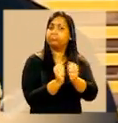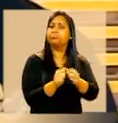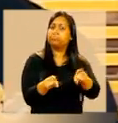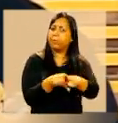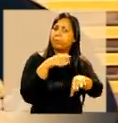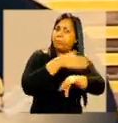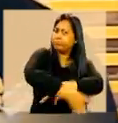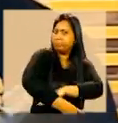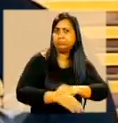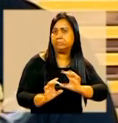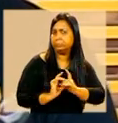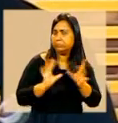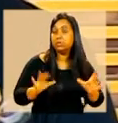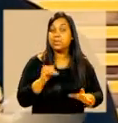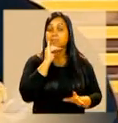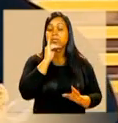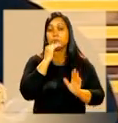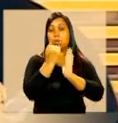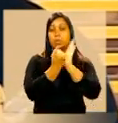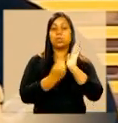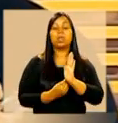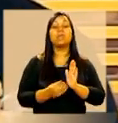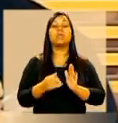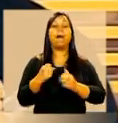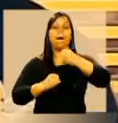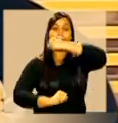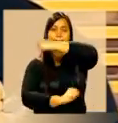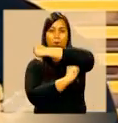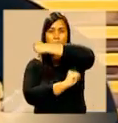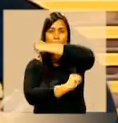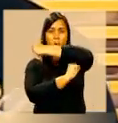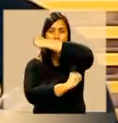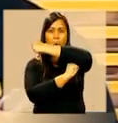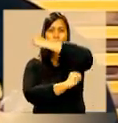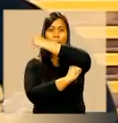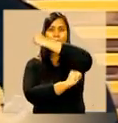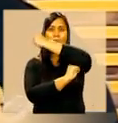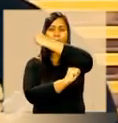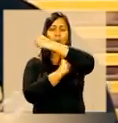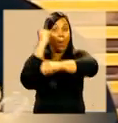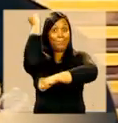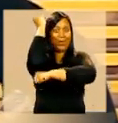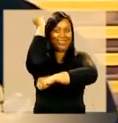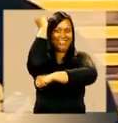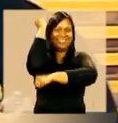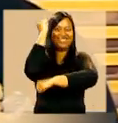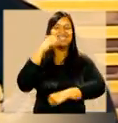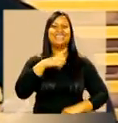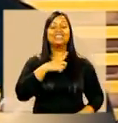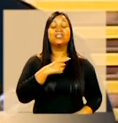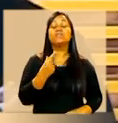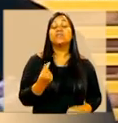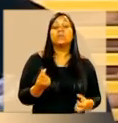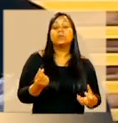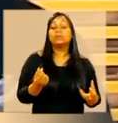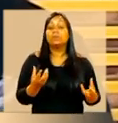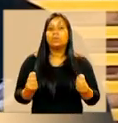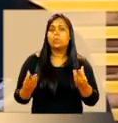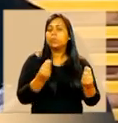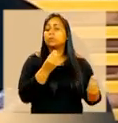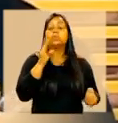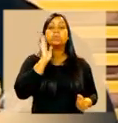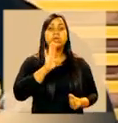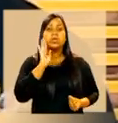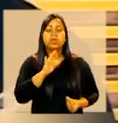e frequente. Eu tive um roteiro para Brotas, por exemplo, que teve muito idoso aproveitando. legal. E foi